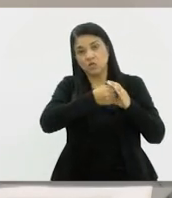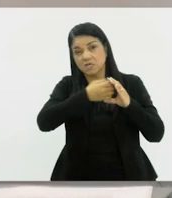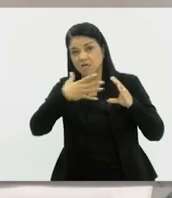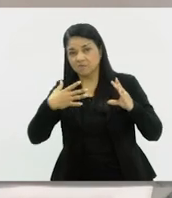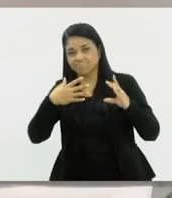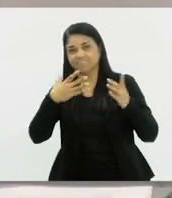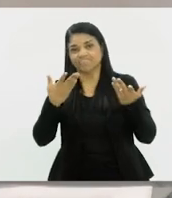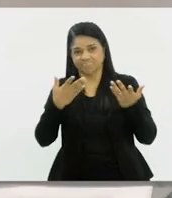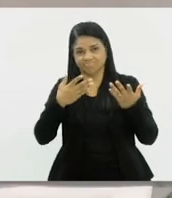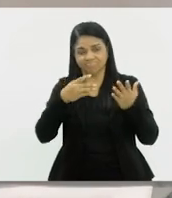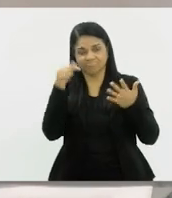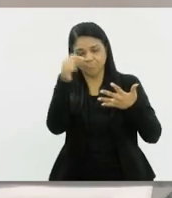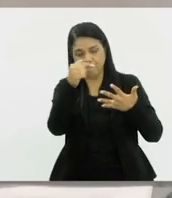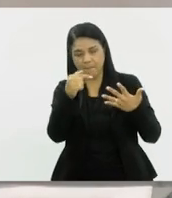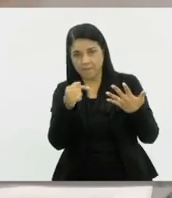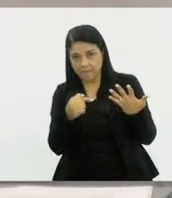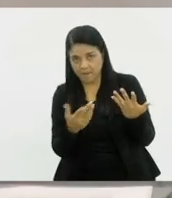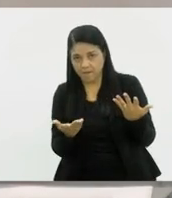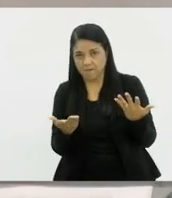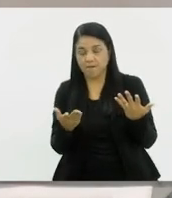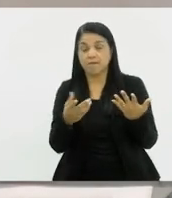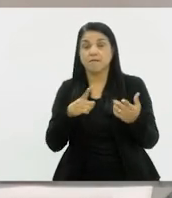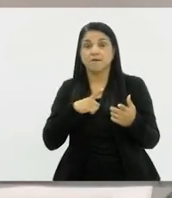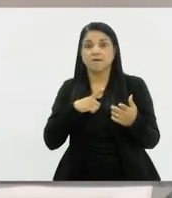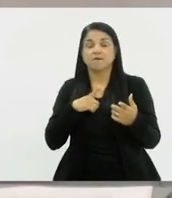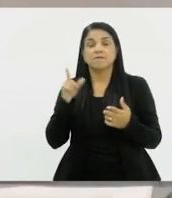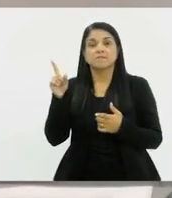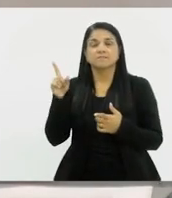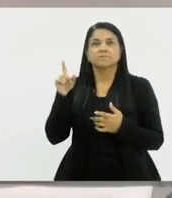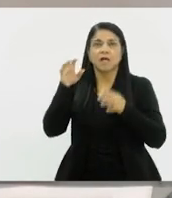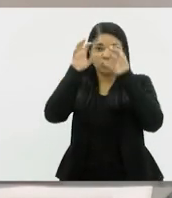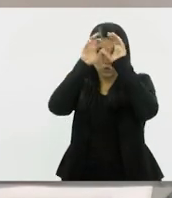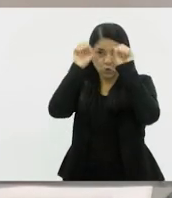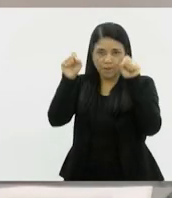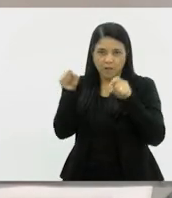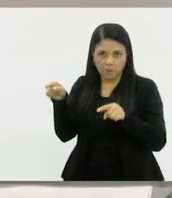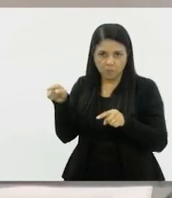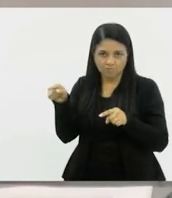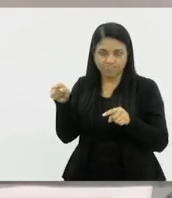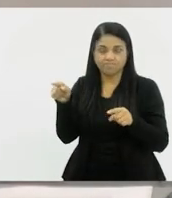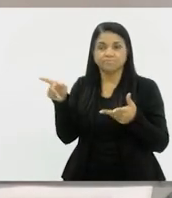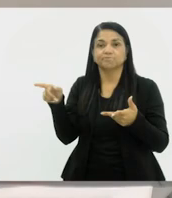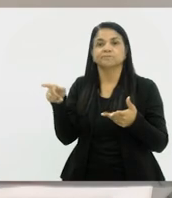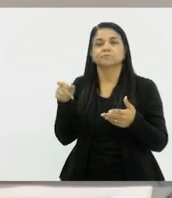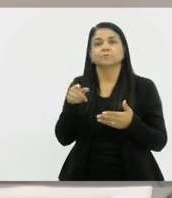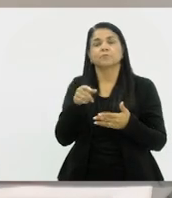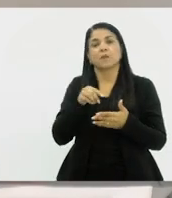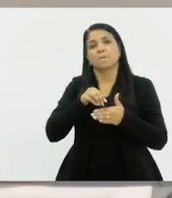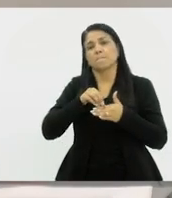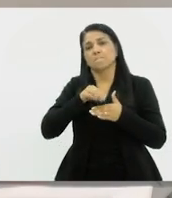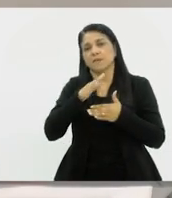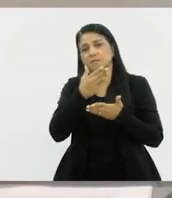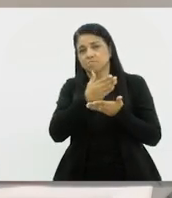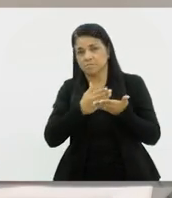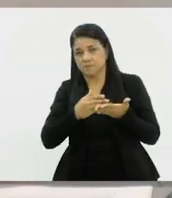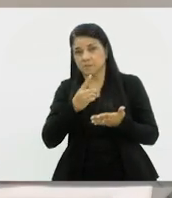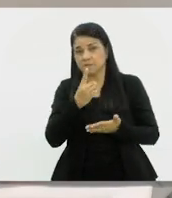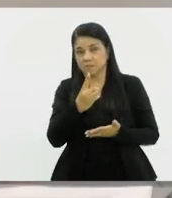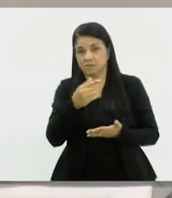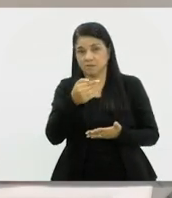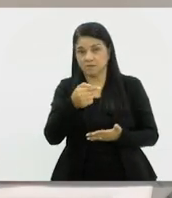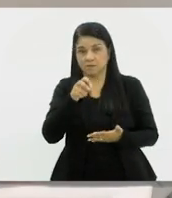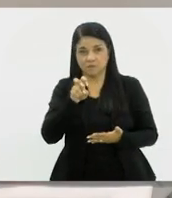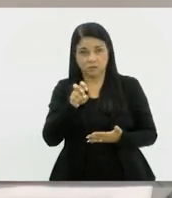critério mas pegando esse único critério média do supremo mais da metade dessas 175.000